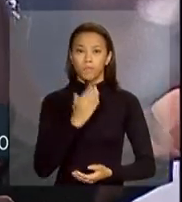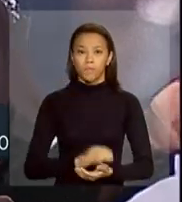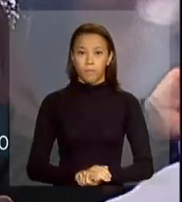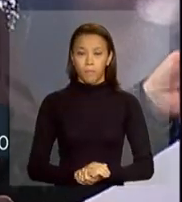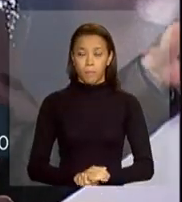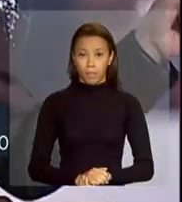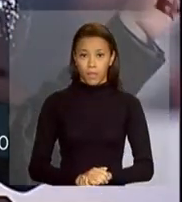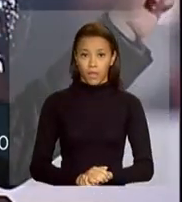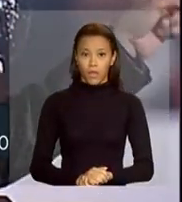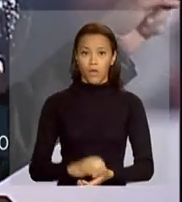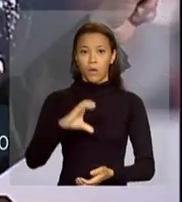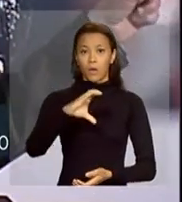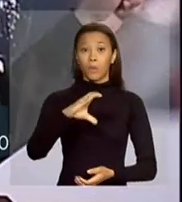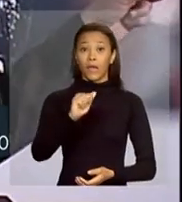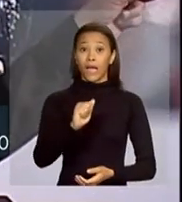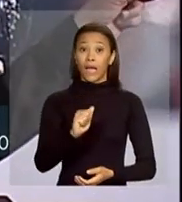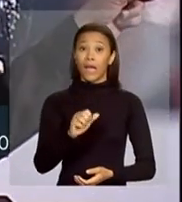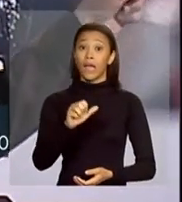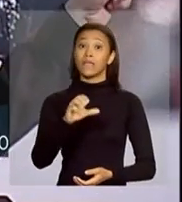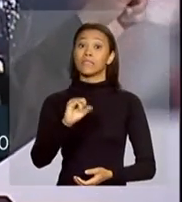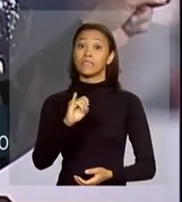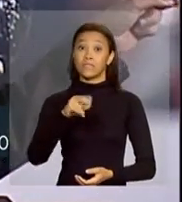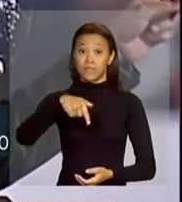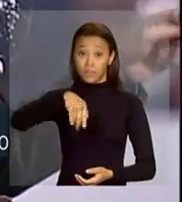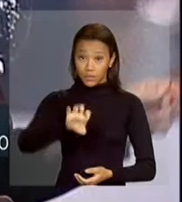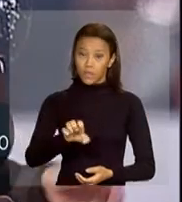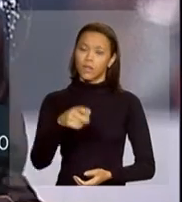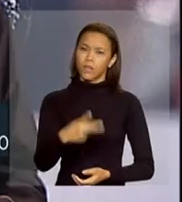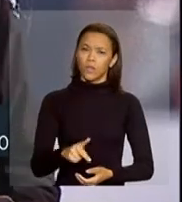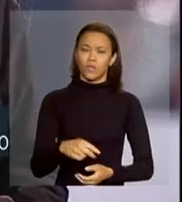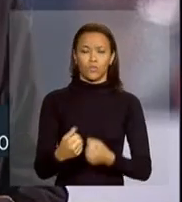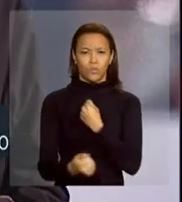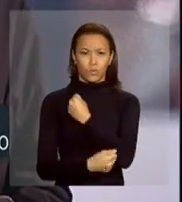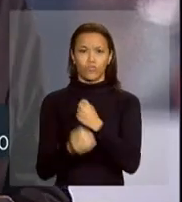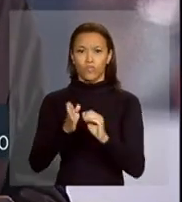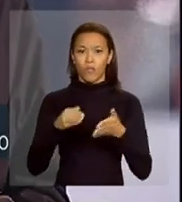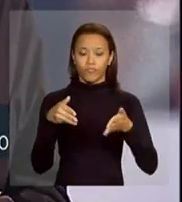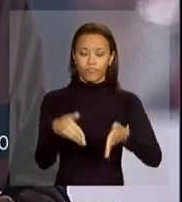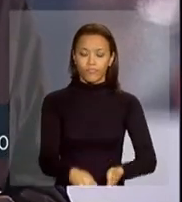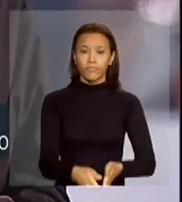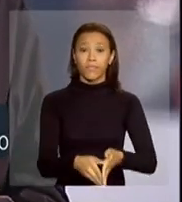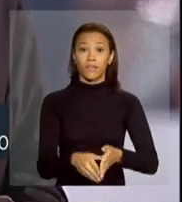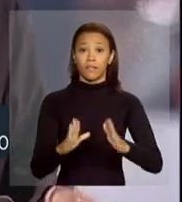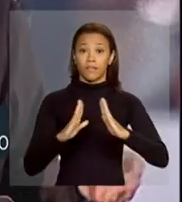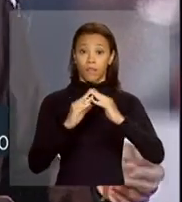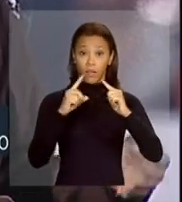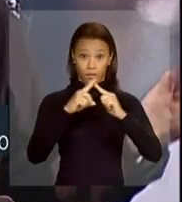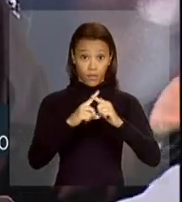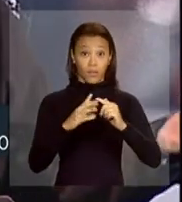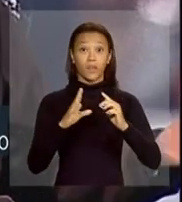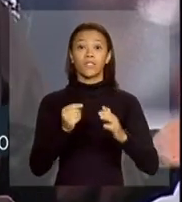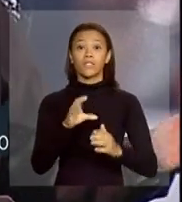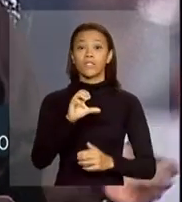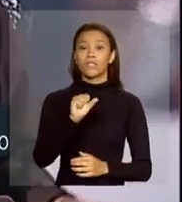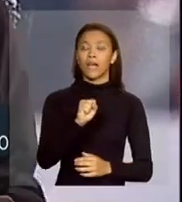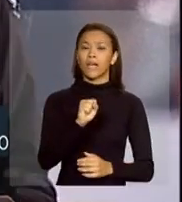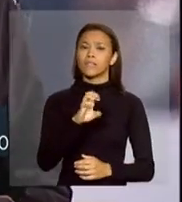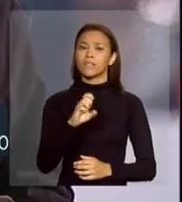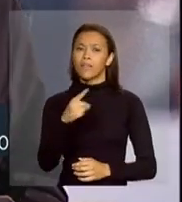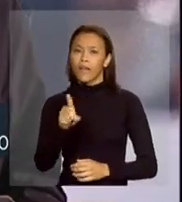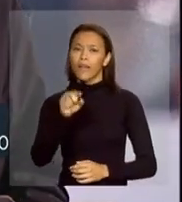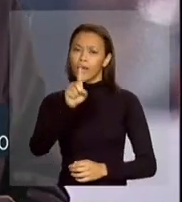Classic está enterrado na igreja os ossos repousam na cripta da Igreja da Sé que é o pai